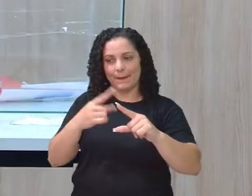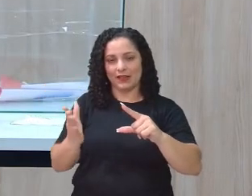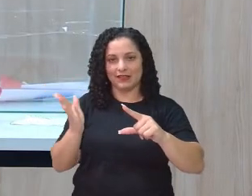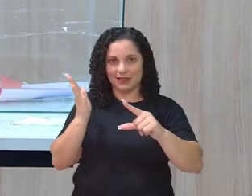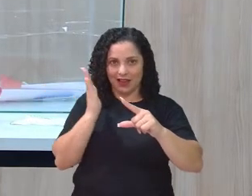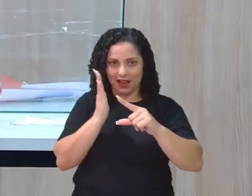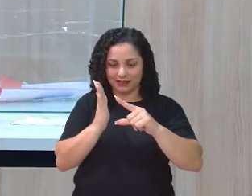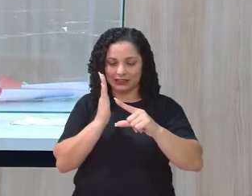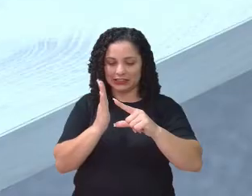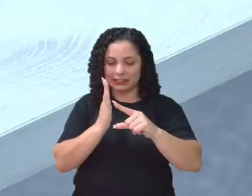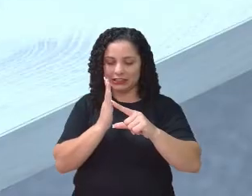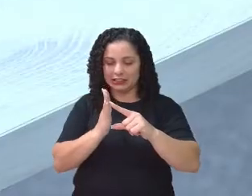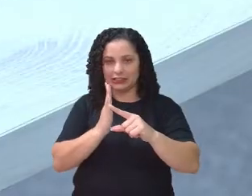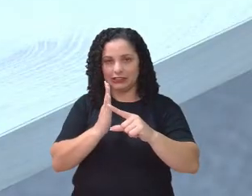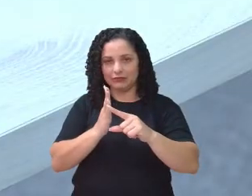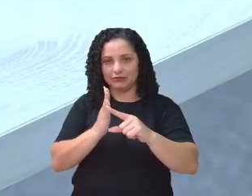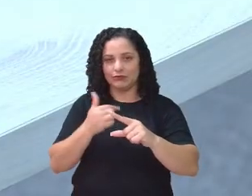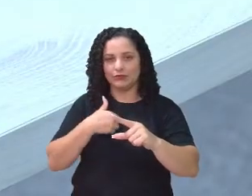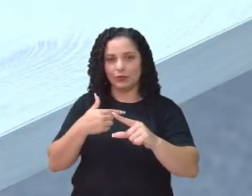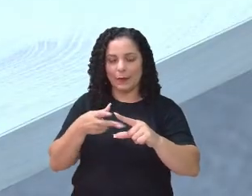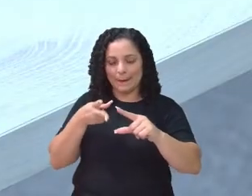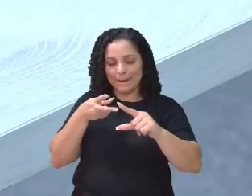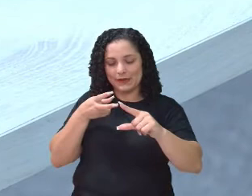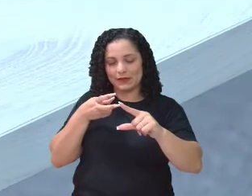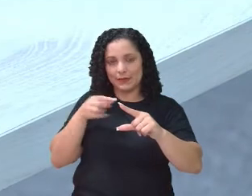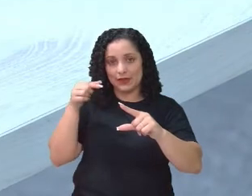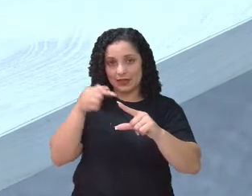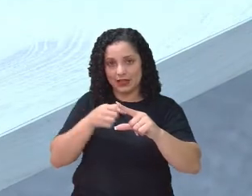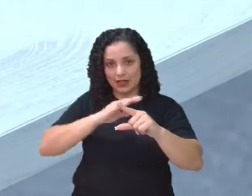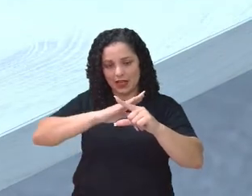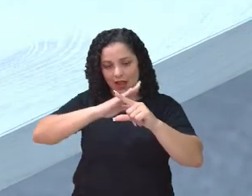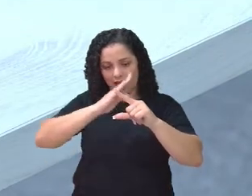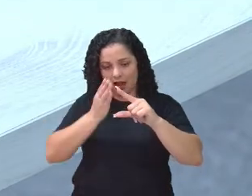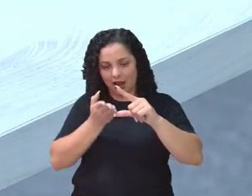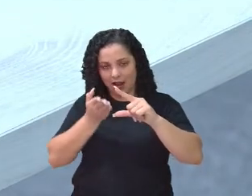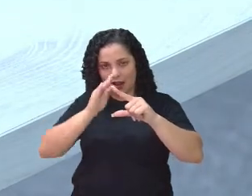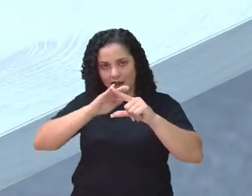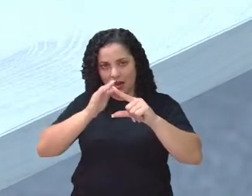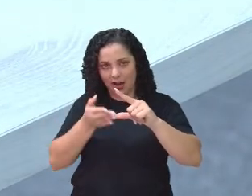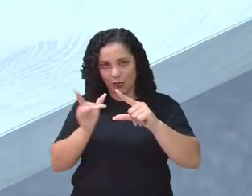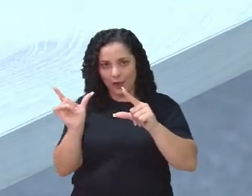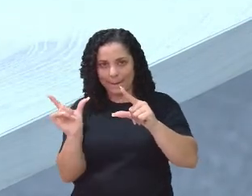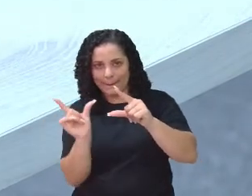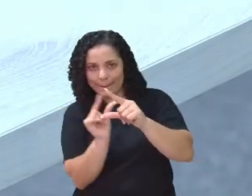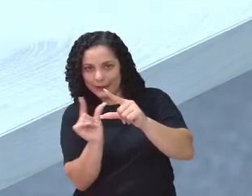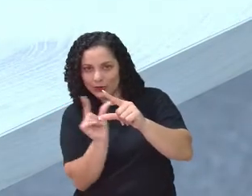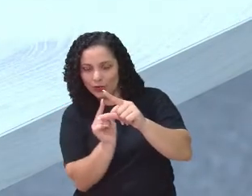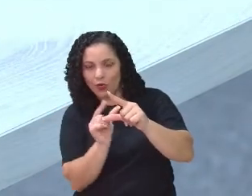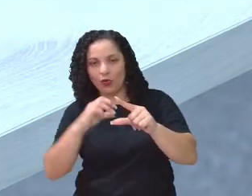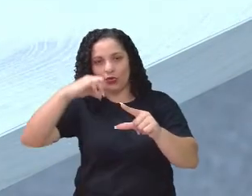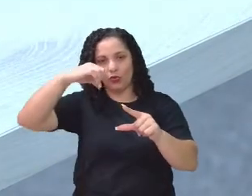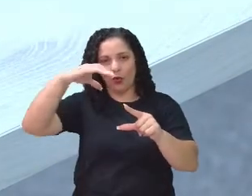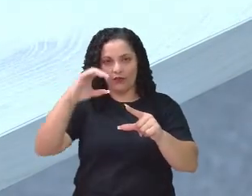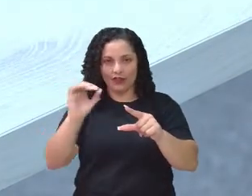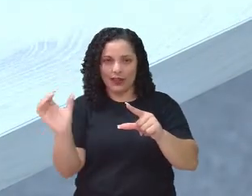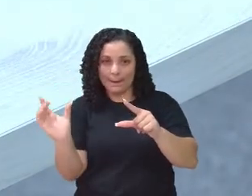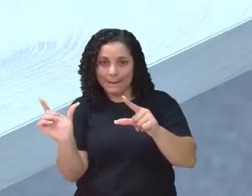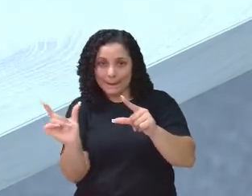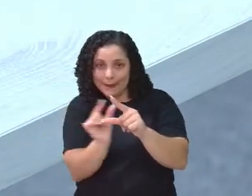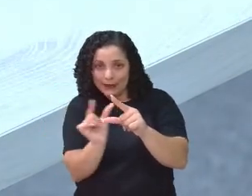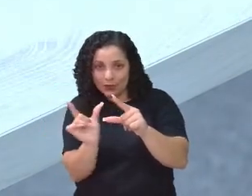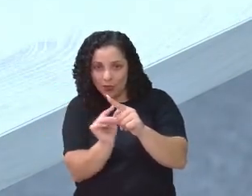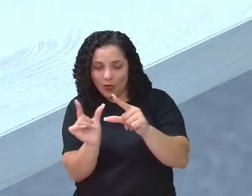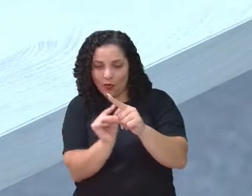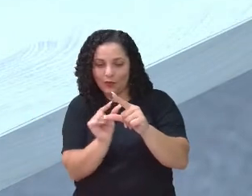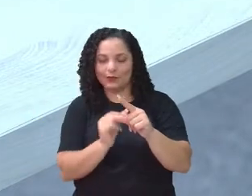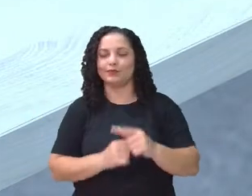aqui, eu tenho que esse ângulo do triângulo, ele é um ângulo que menor que 90 graus. E você pode olhar que